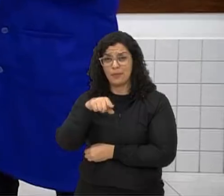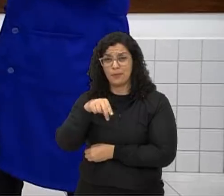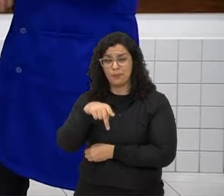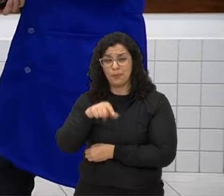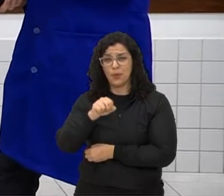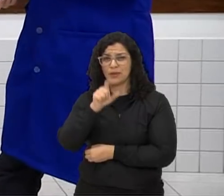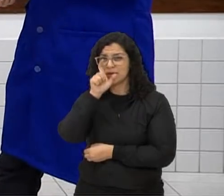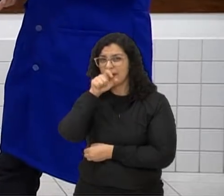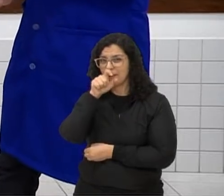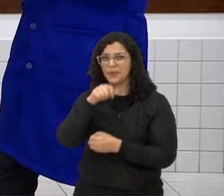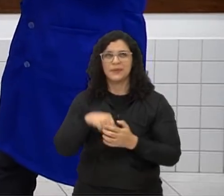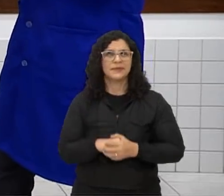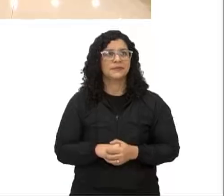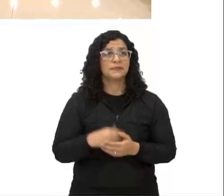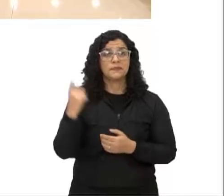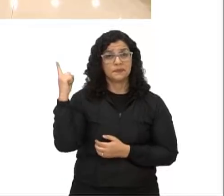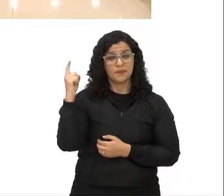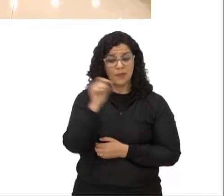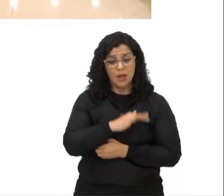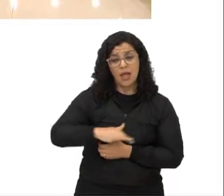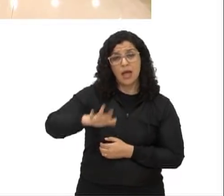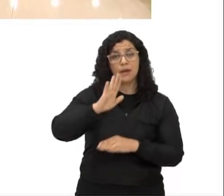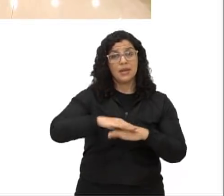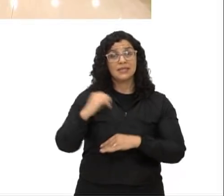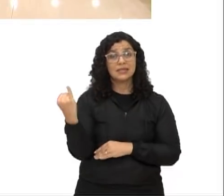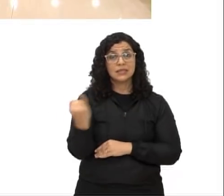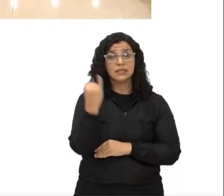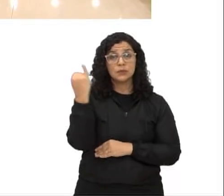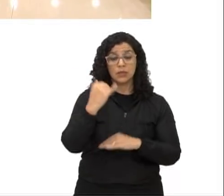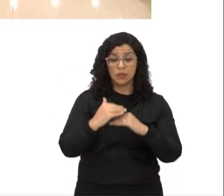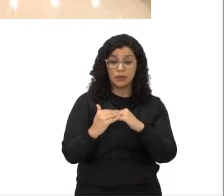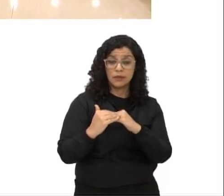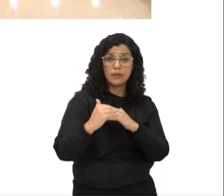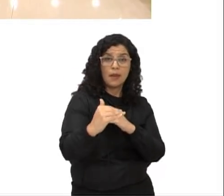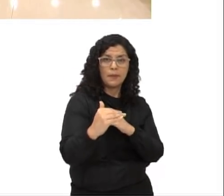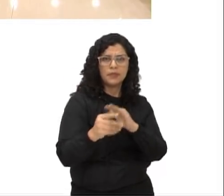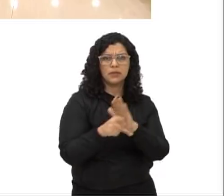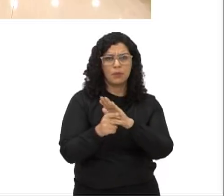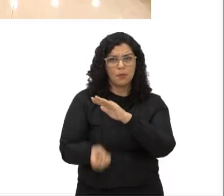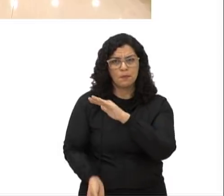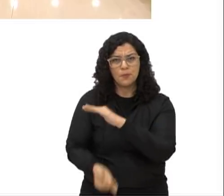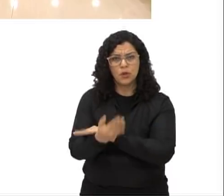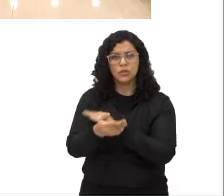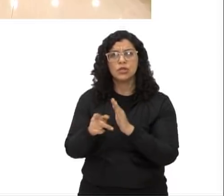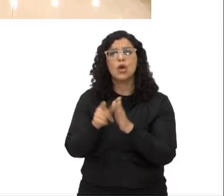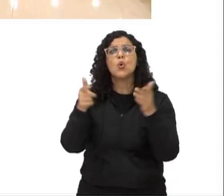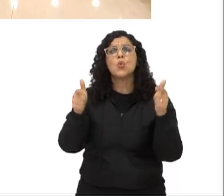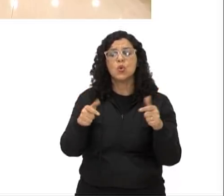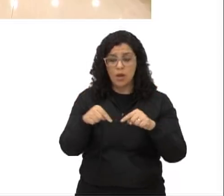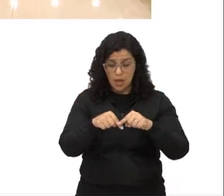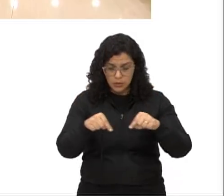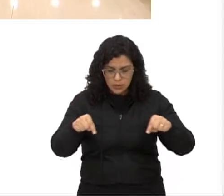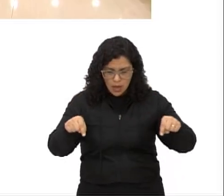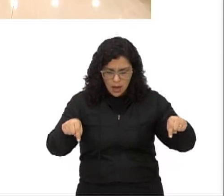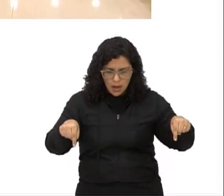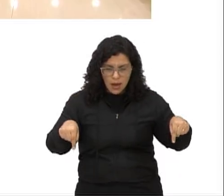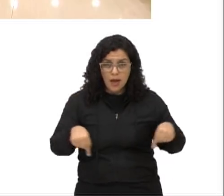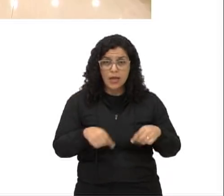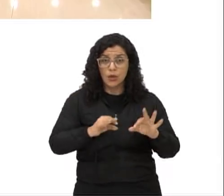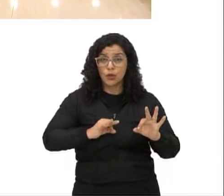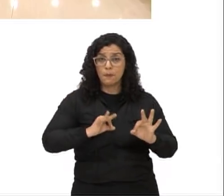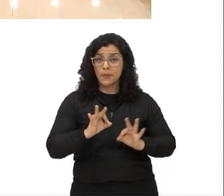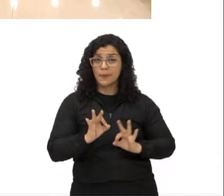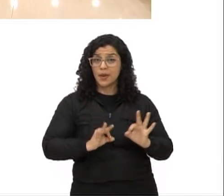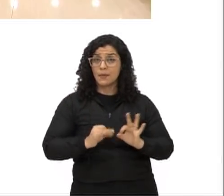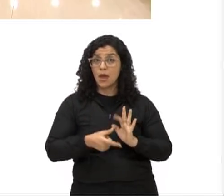Arapongas. Uma das áreas mais importantes na pista de boliche é o approach, é esse